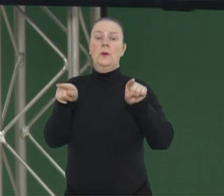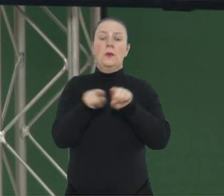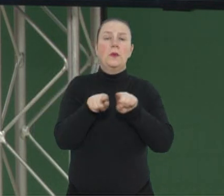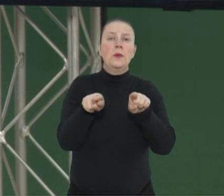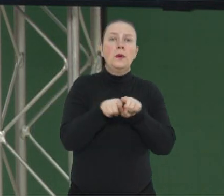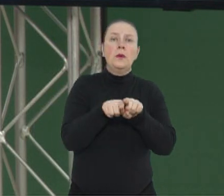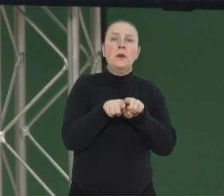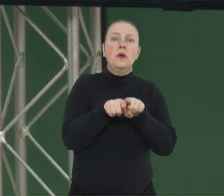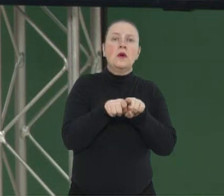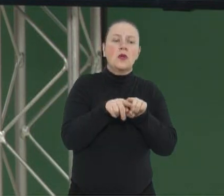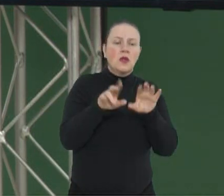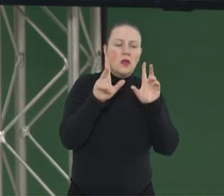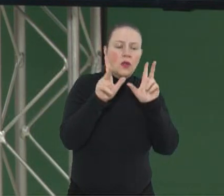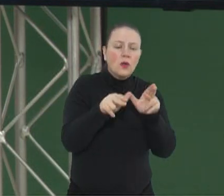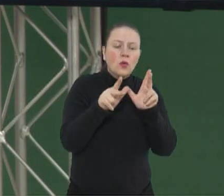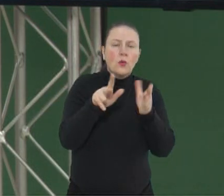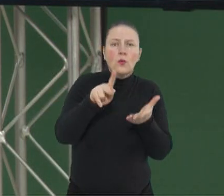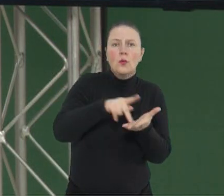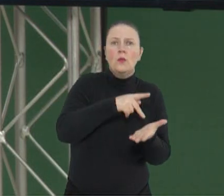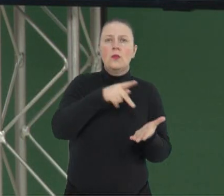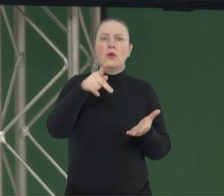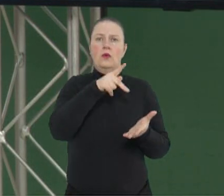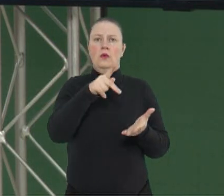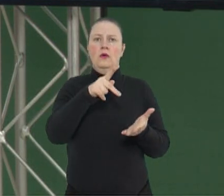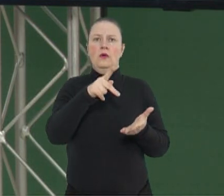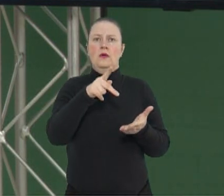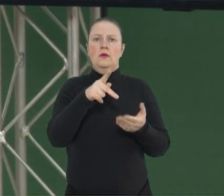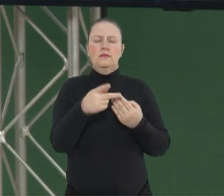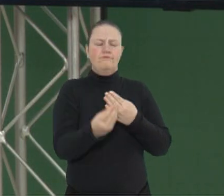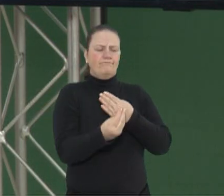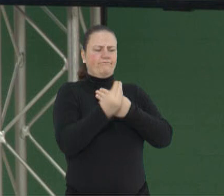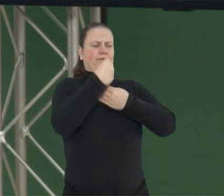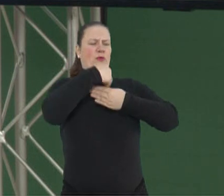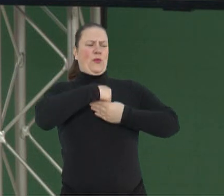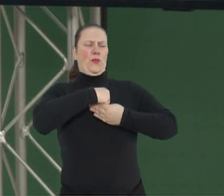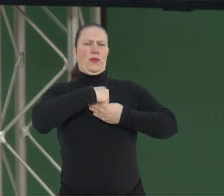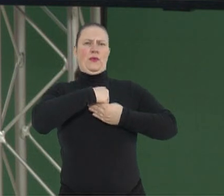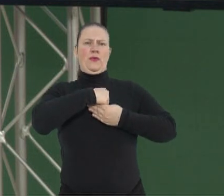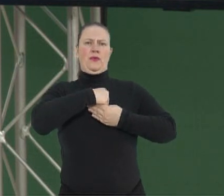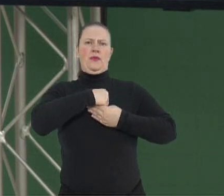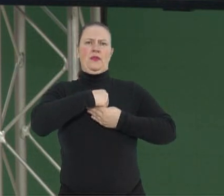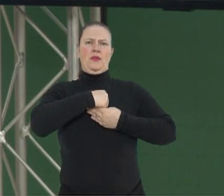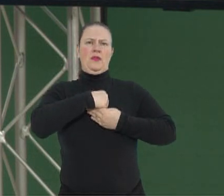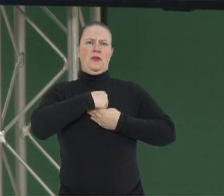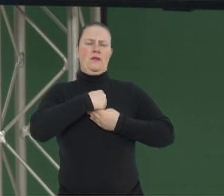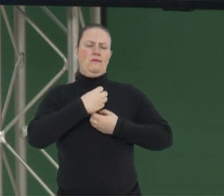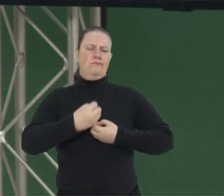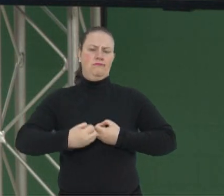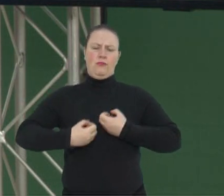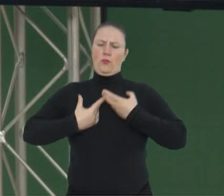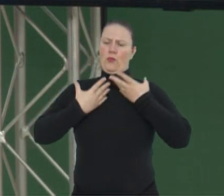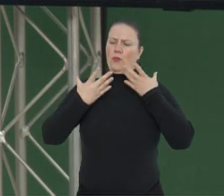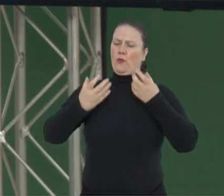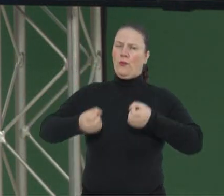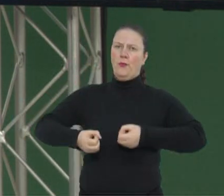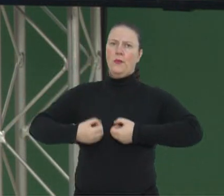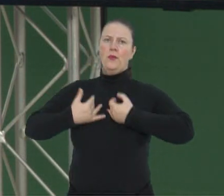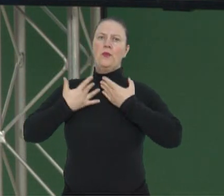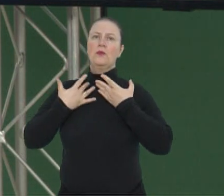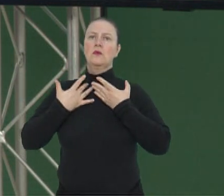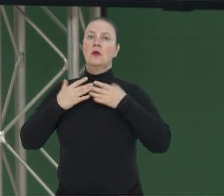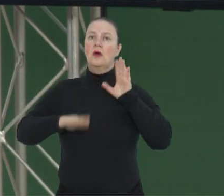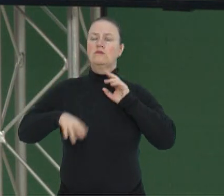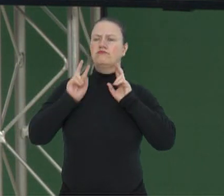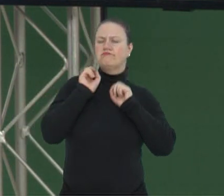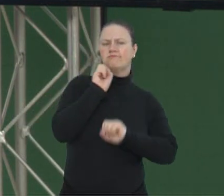seja, ter uma poesia dentro de você, trabalhar com algo mais sublime, de repente, um